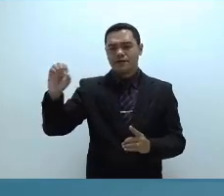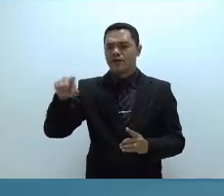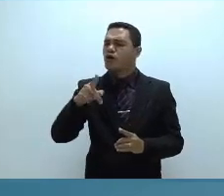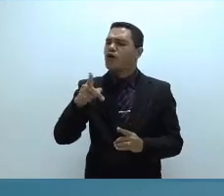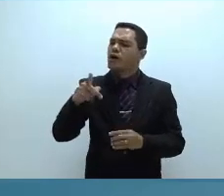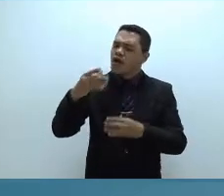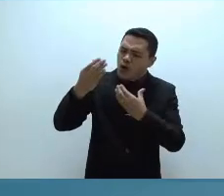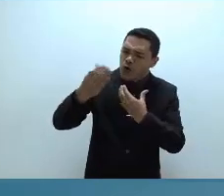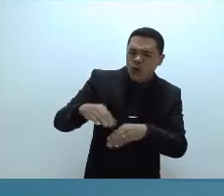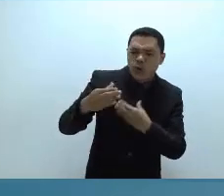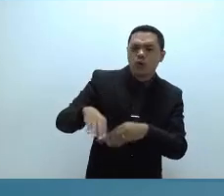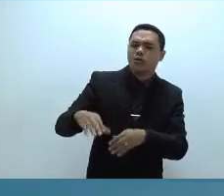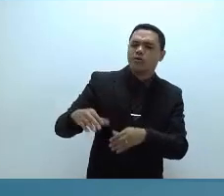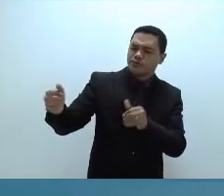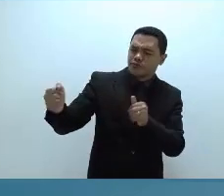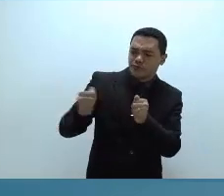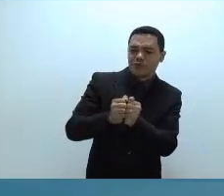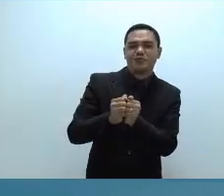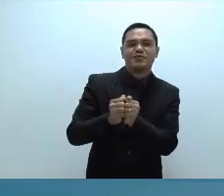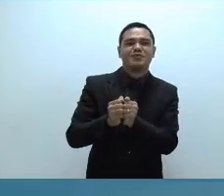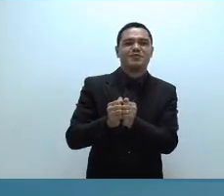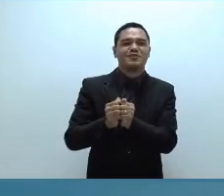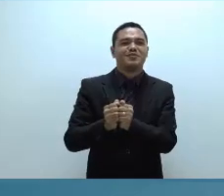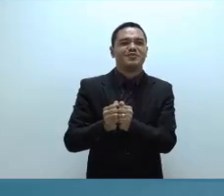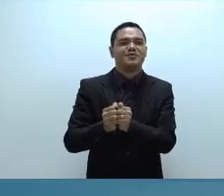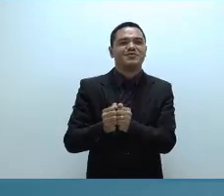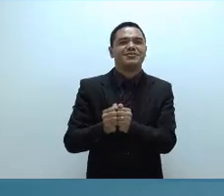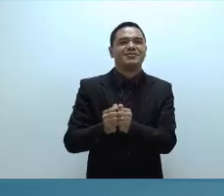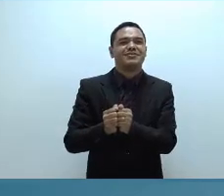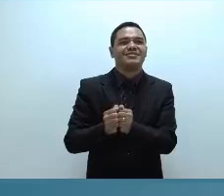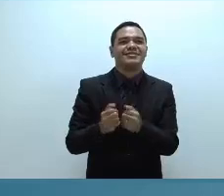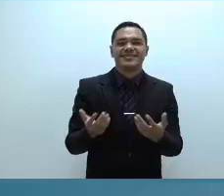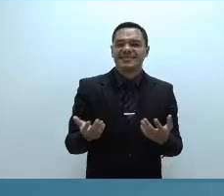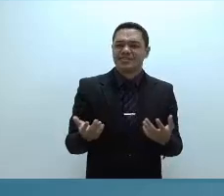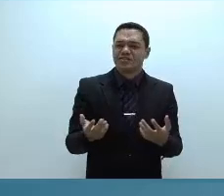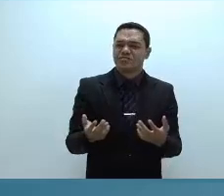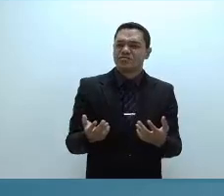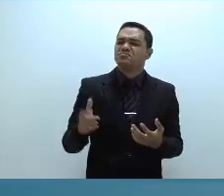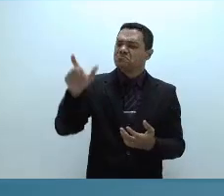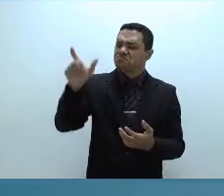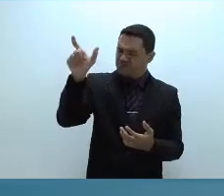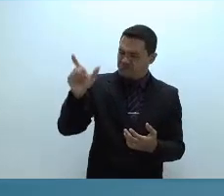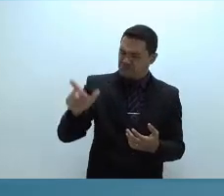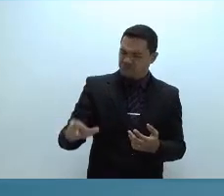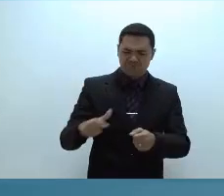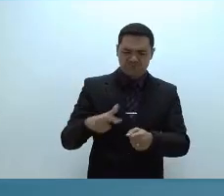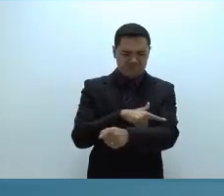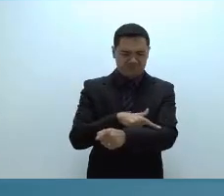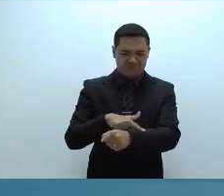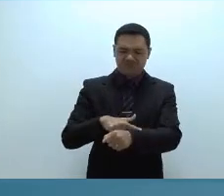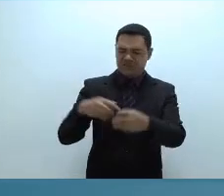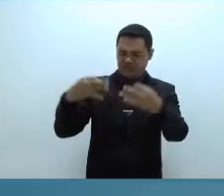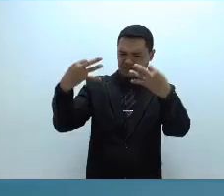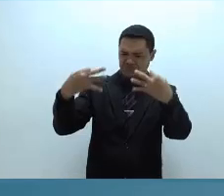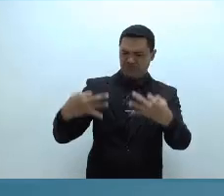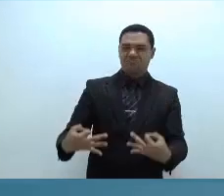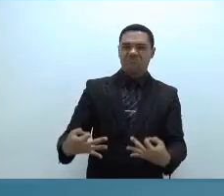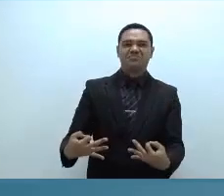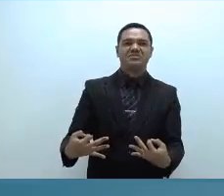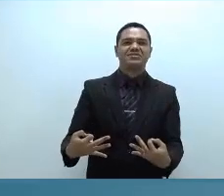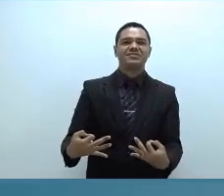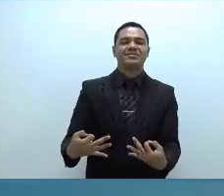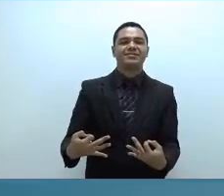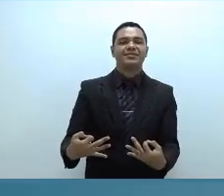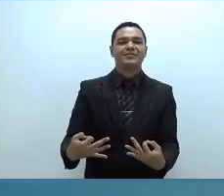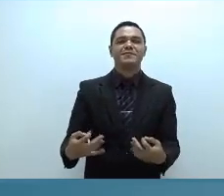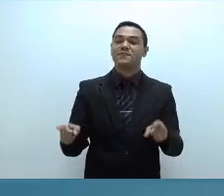concurso. Eu mencionei isso. Nosso concurso, pessoal. Pessoal direito, como a sua excelência falou,